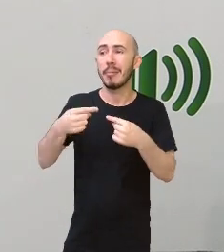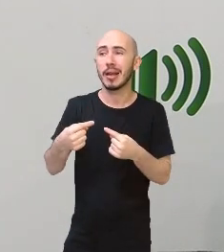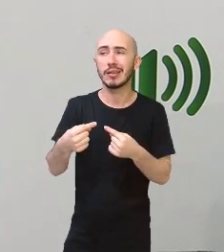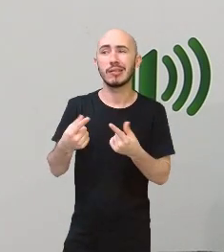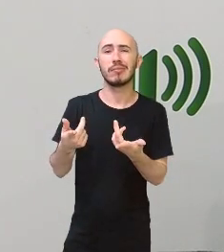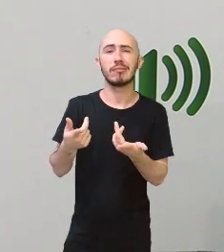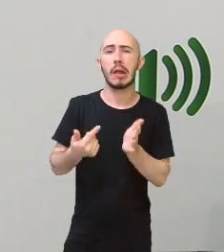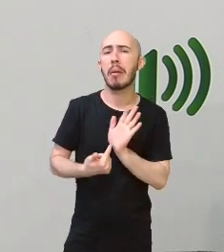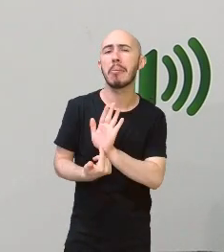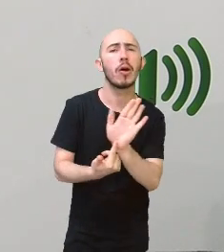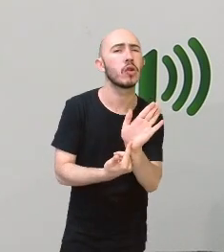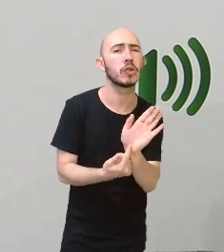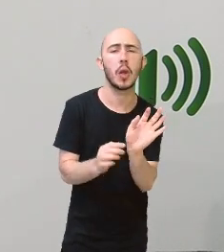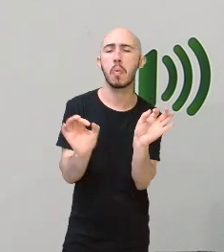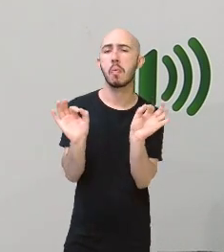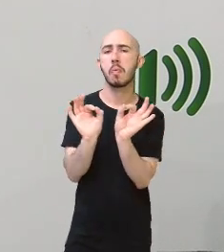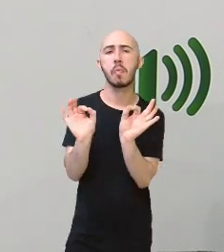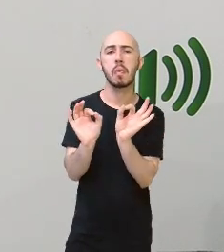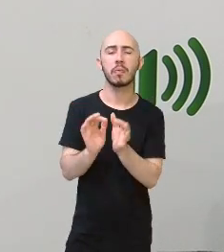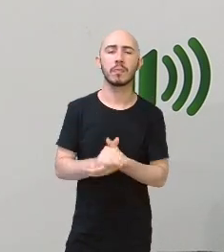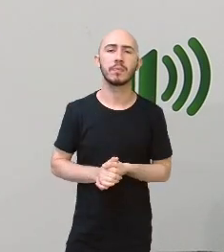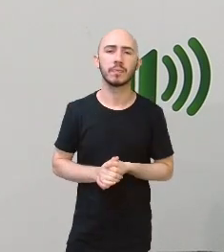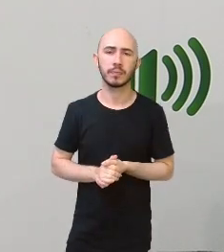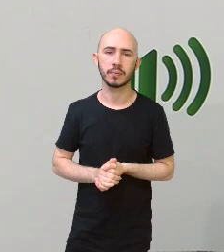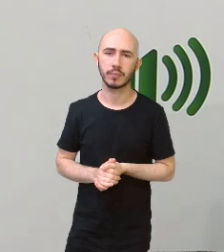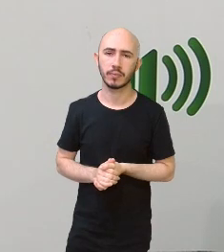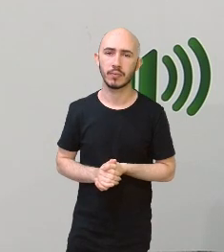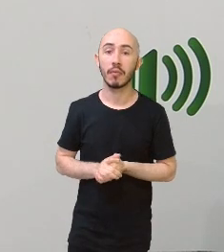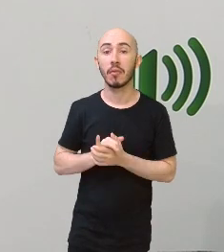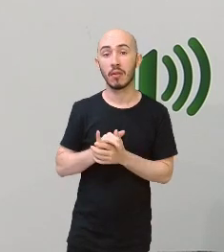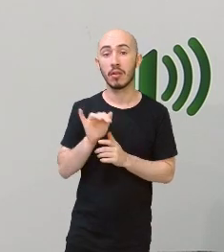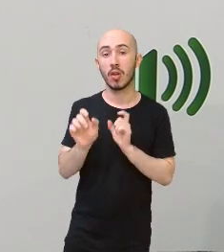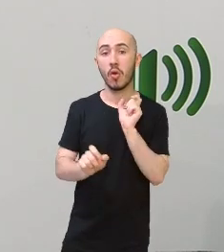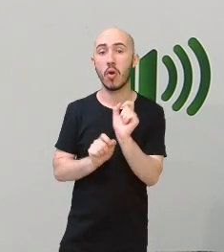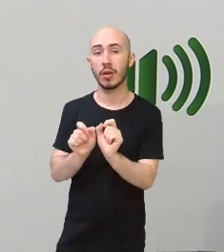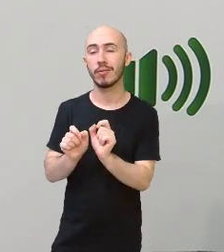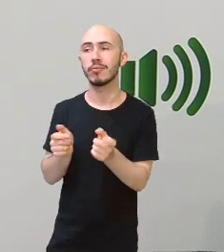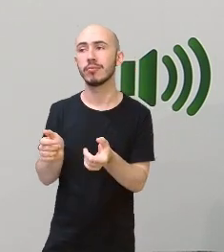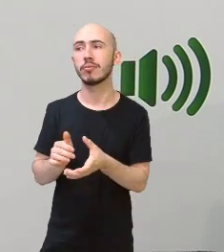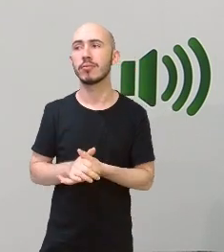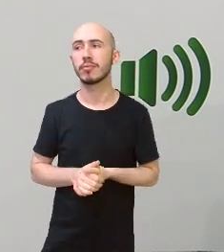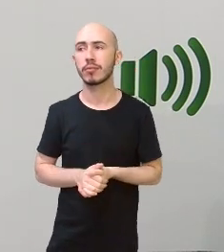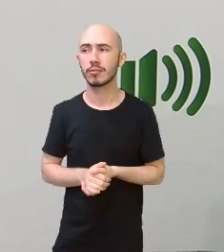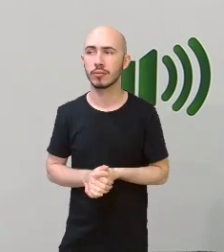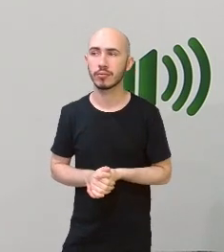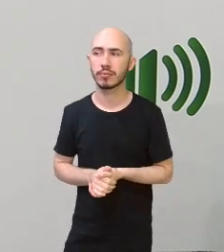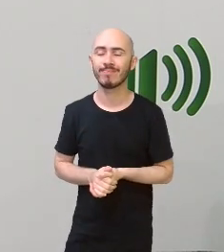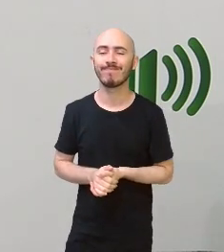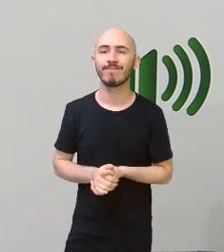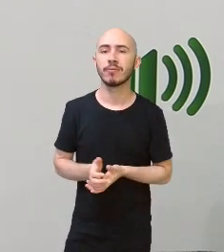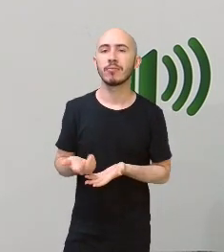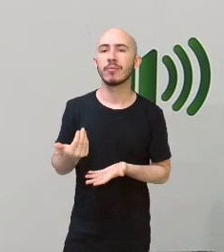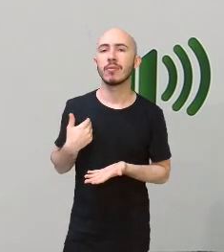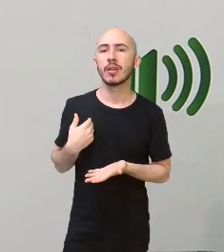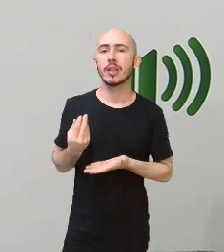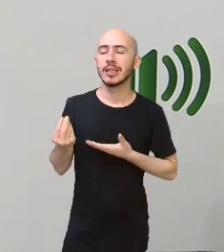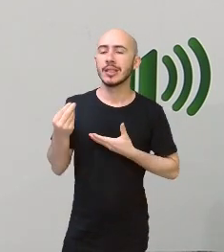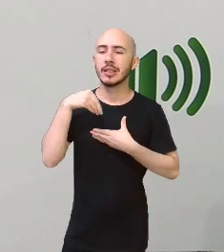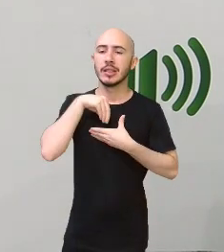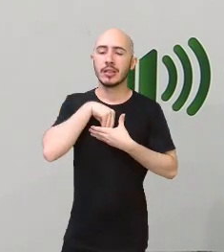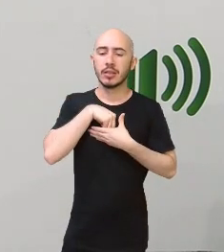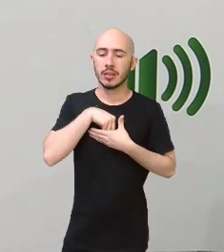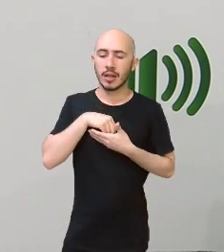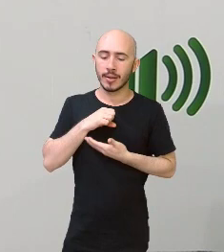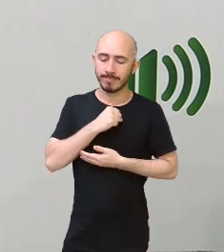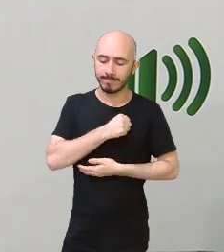aquela coisa comum que a gente está acostumado a ouvir. Então, se você diz assim, no peito a saudade dorme.